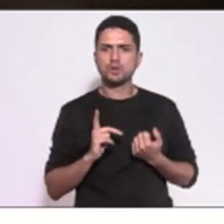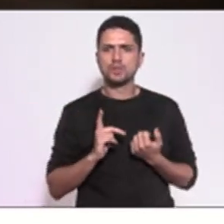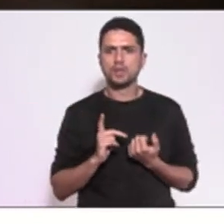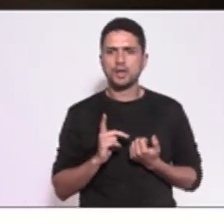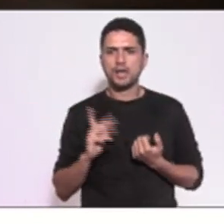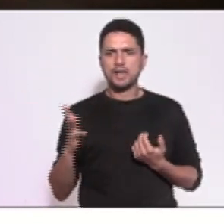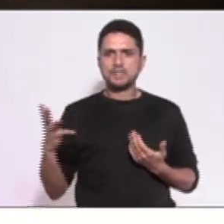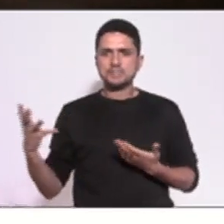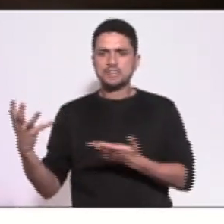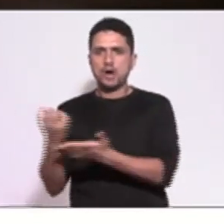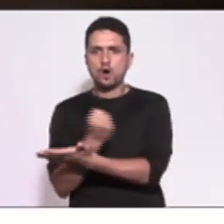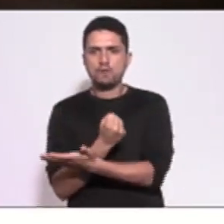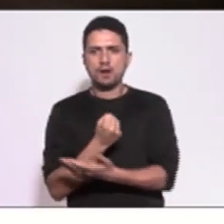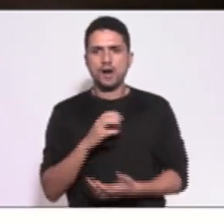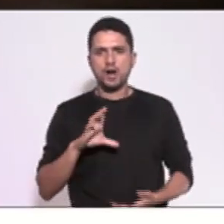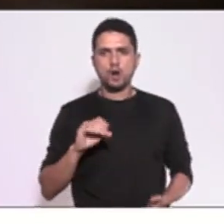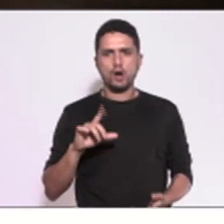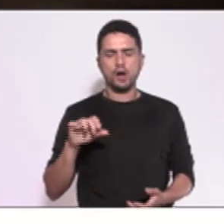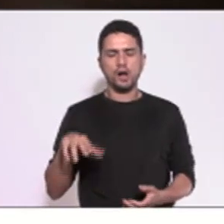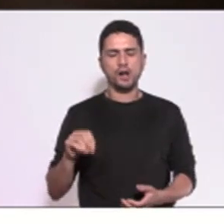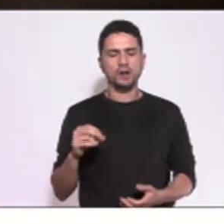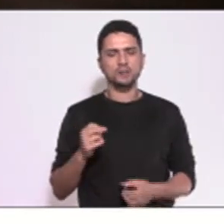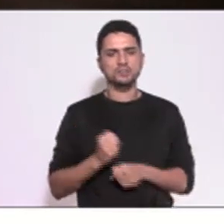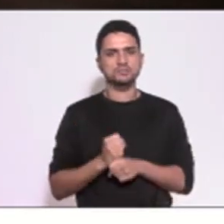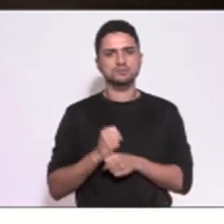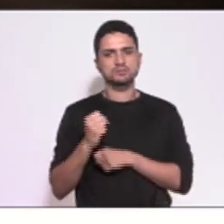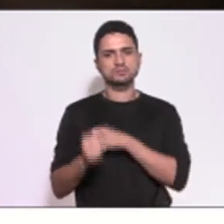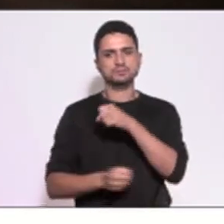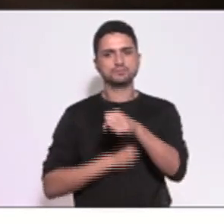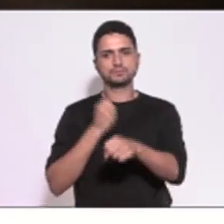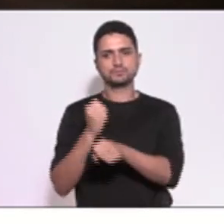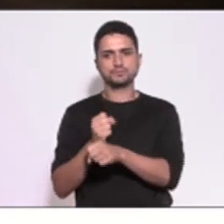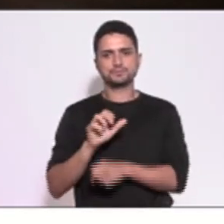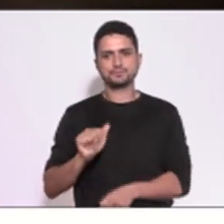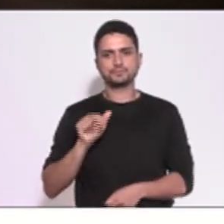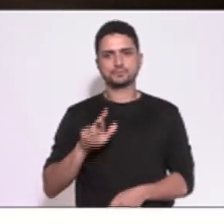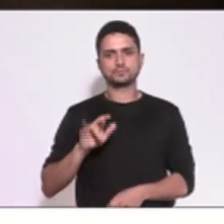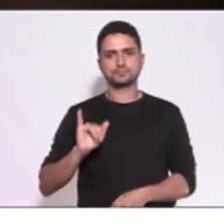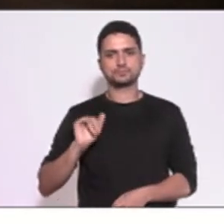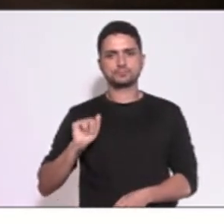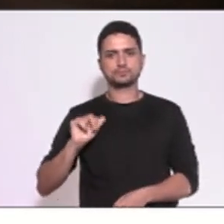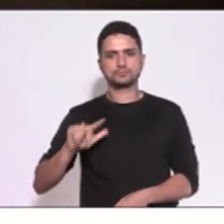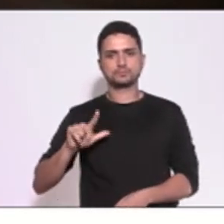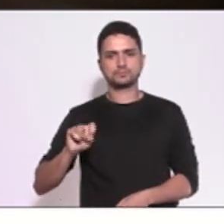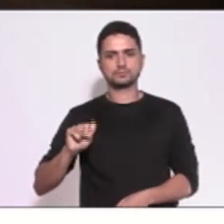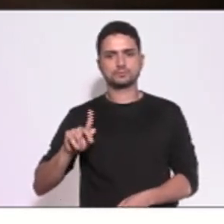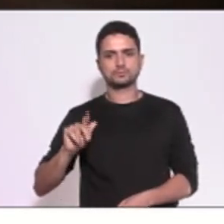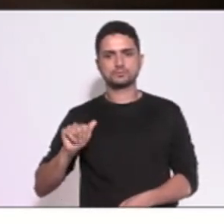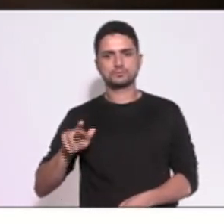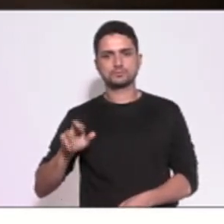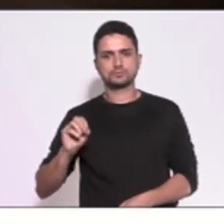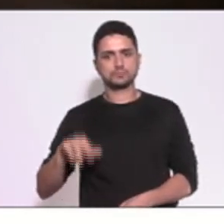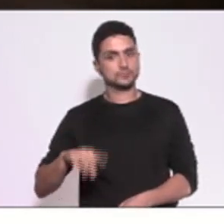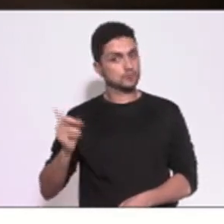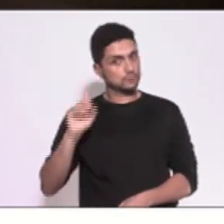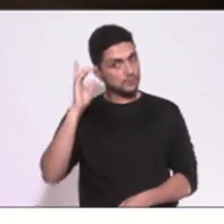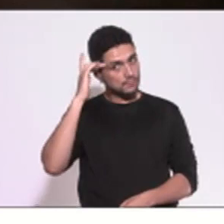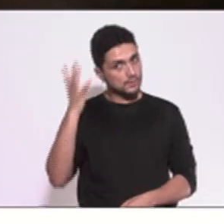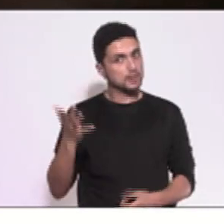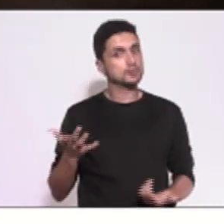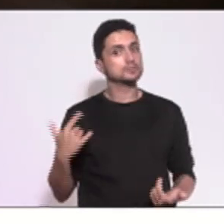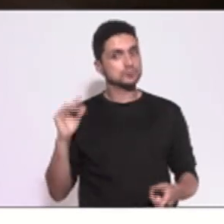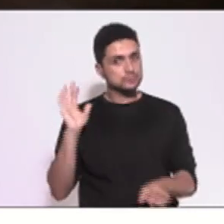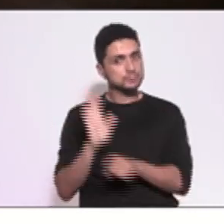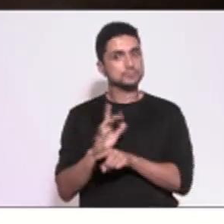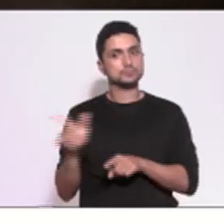dali. Anos depois, poucos anos depois, Ariel Sharon, né, não foi fácil tirar os colonos